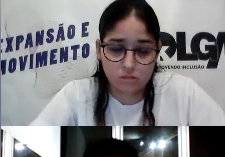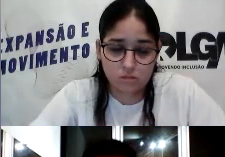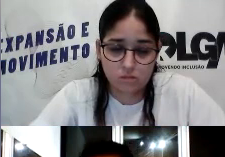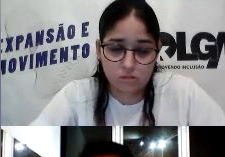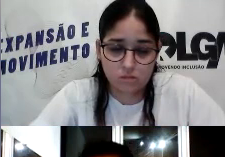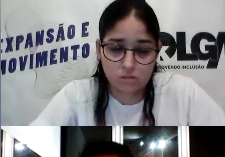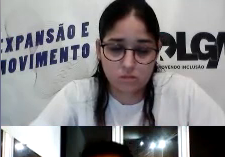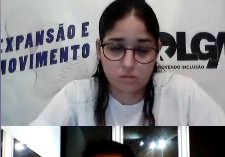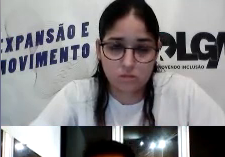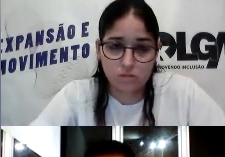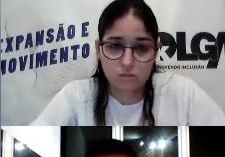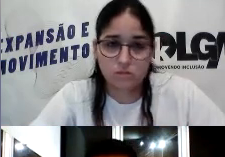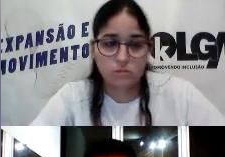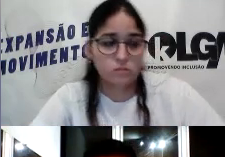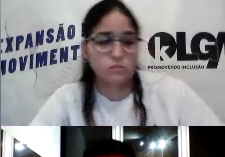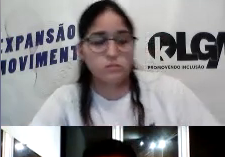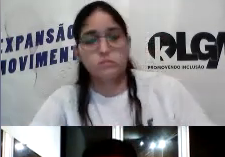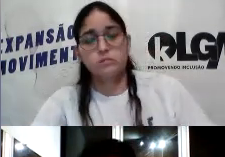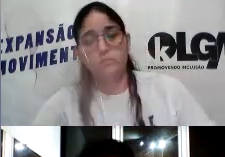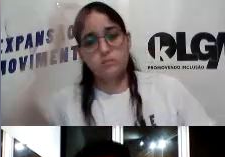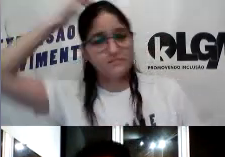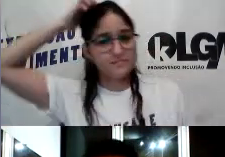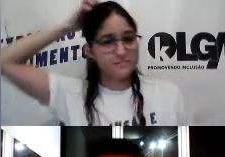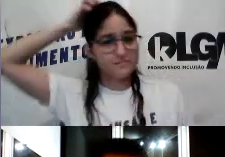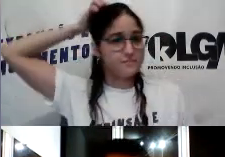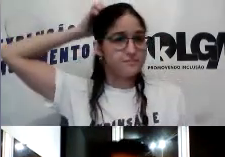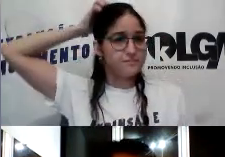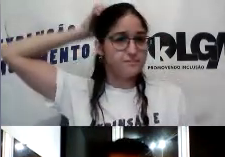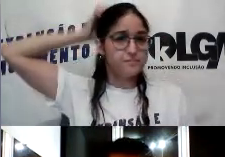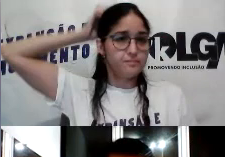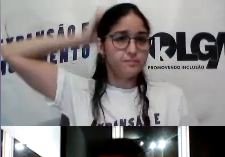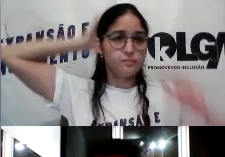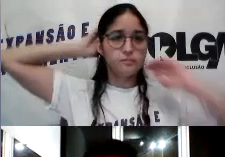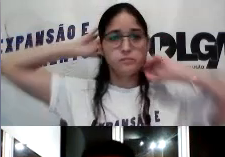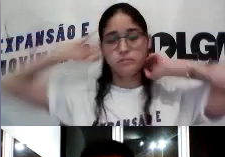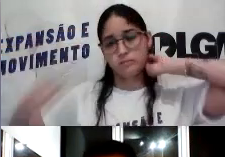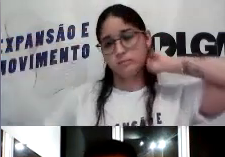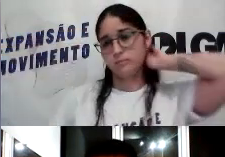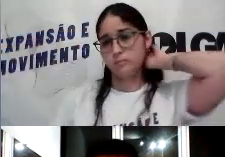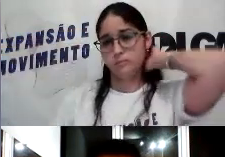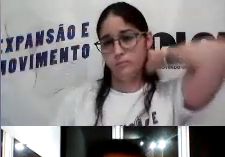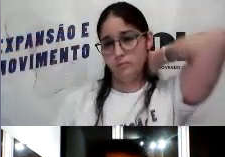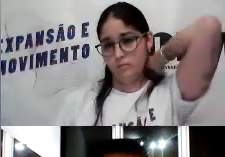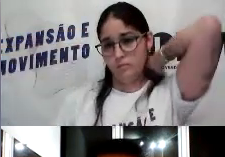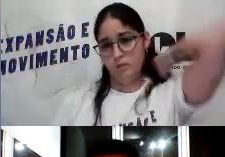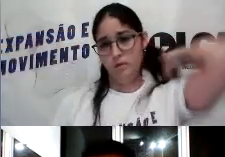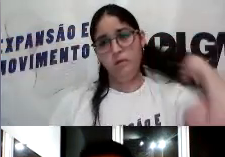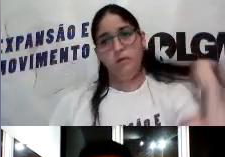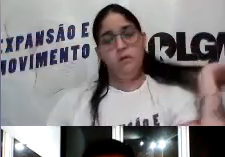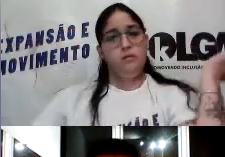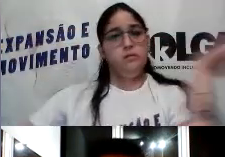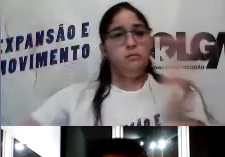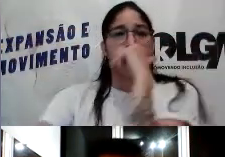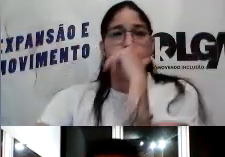viver. Teve os seus perrengues? Teve, internou aqui, teve uma questão ali, a escola teve uma série